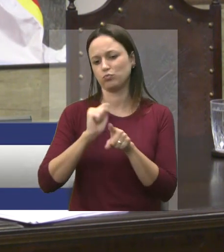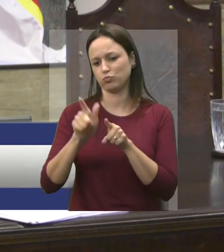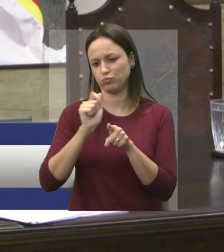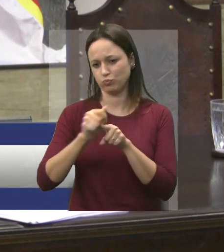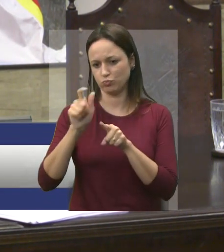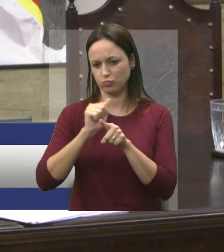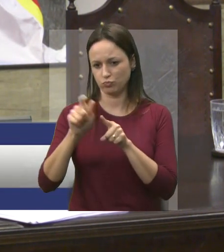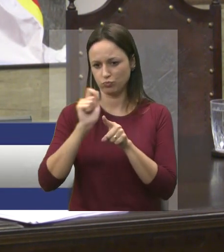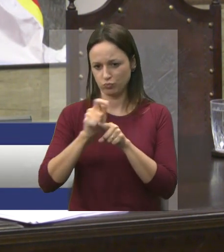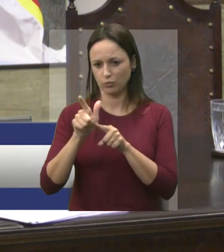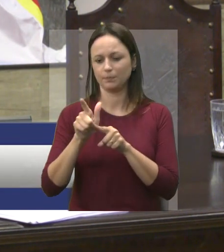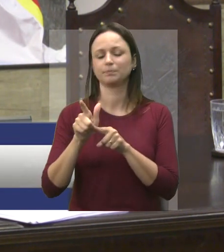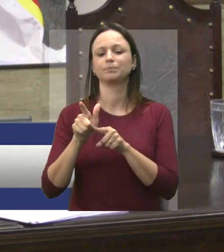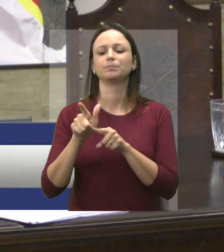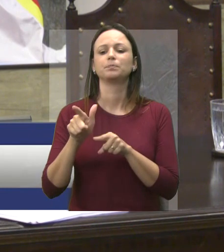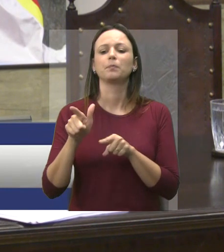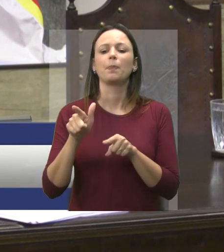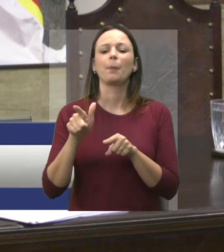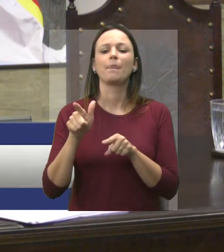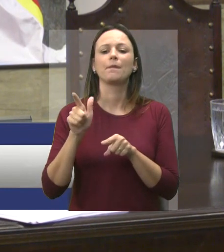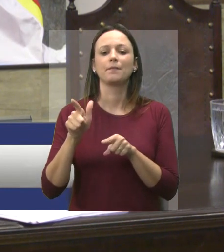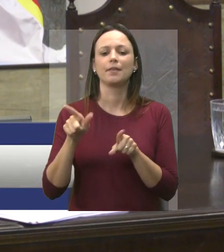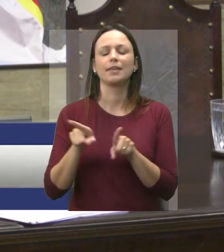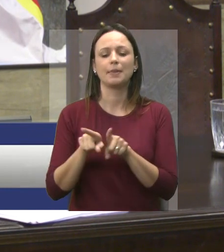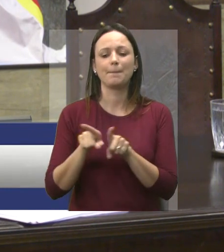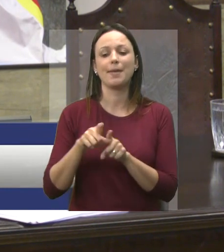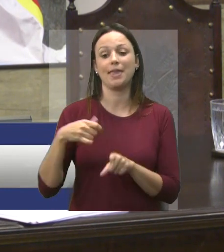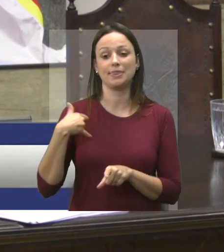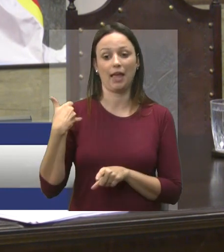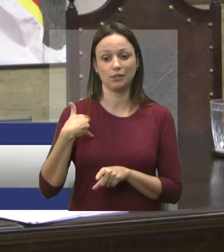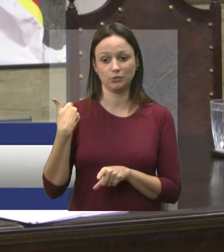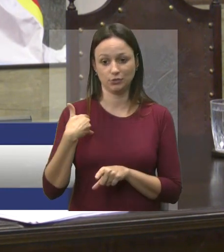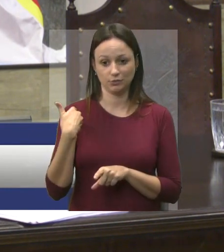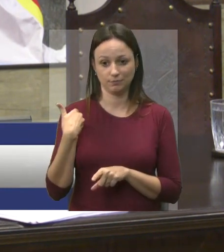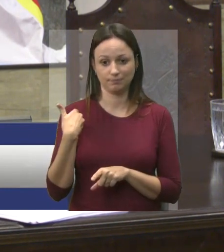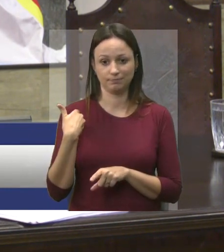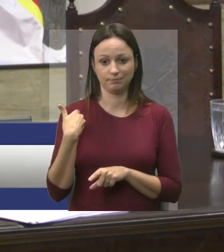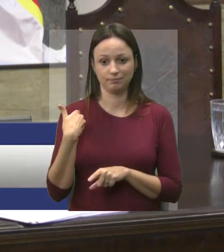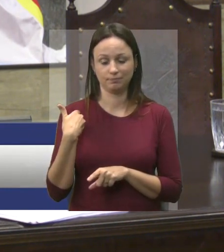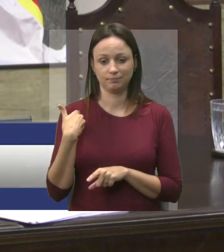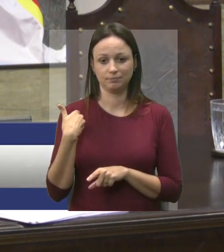e a idade também. Tá?